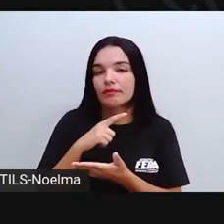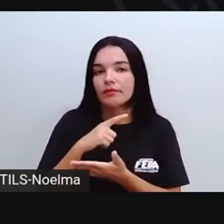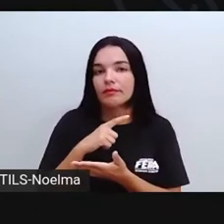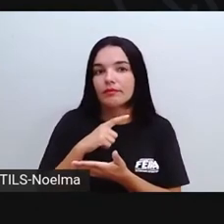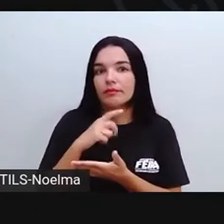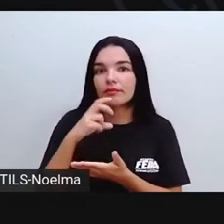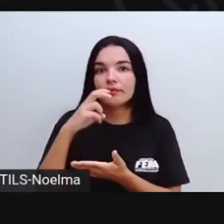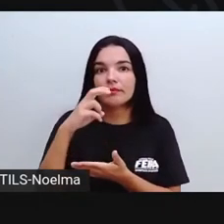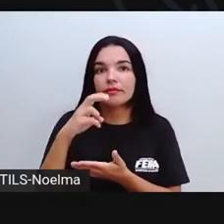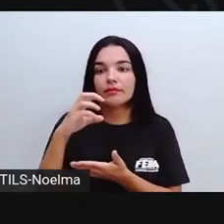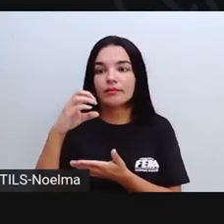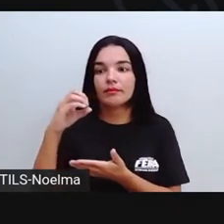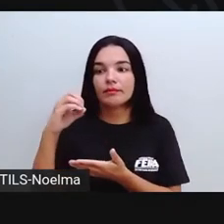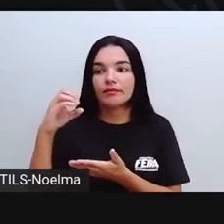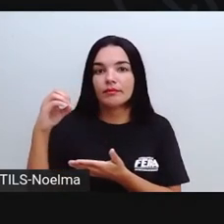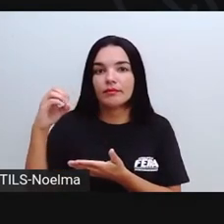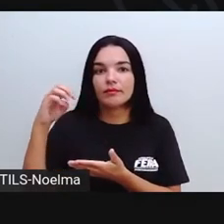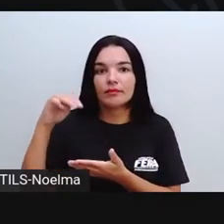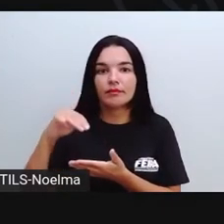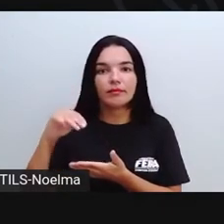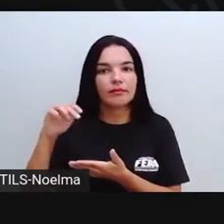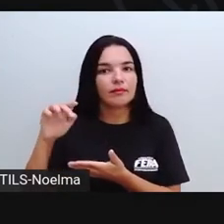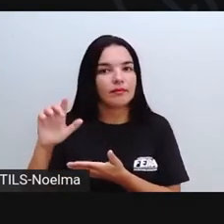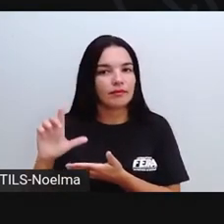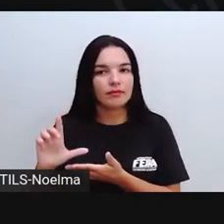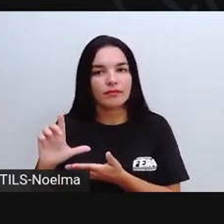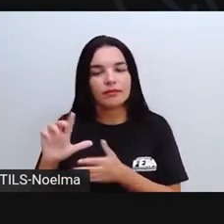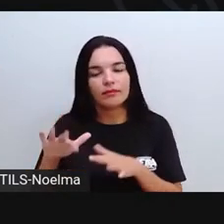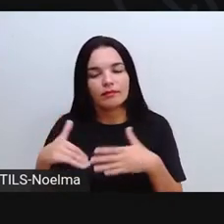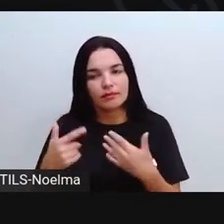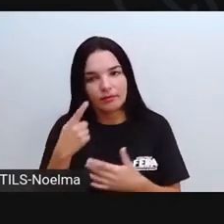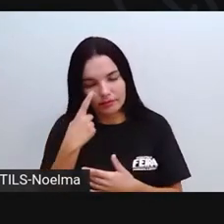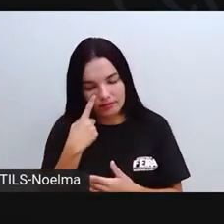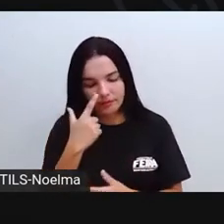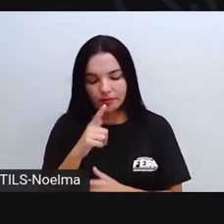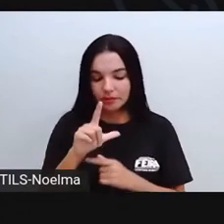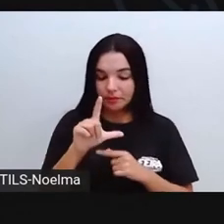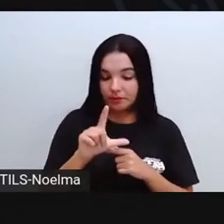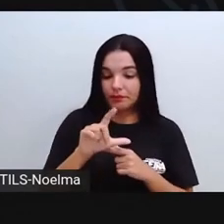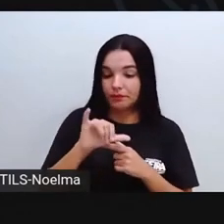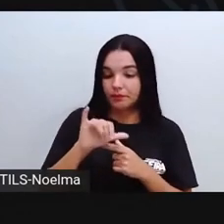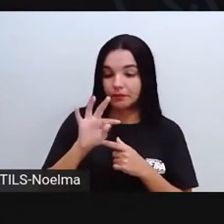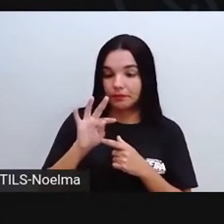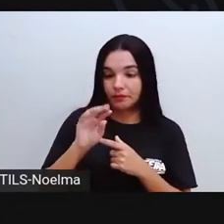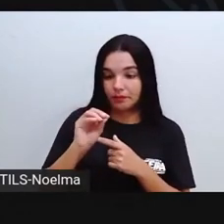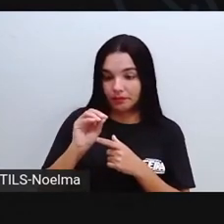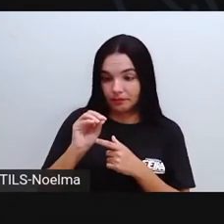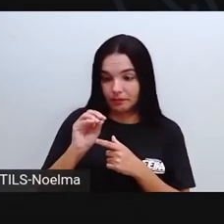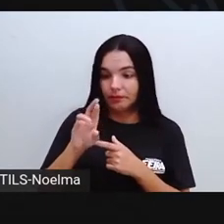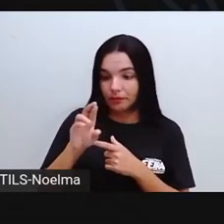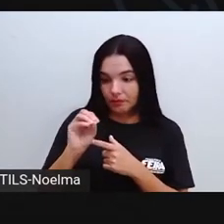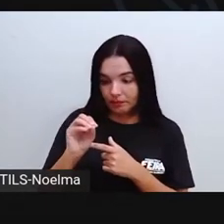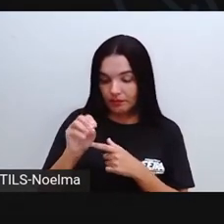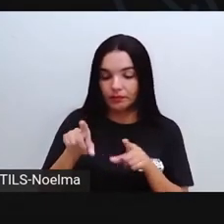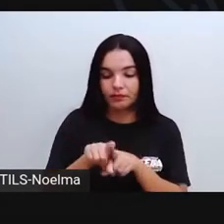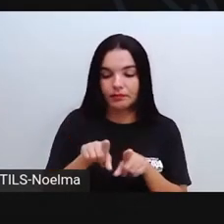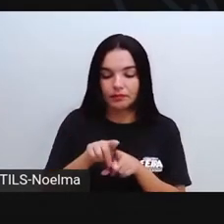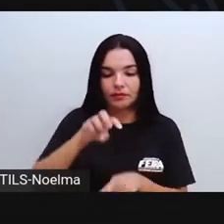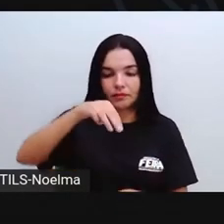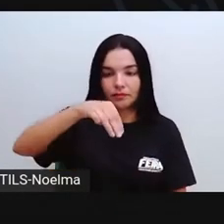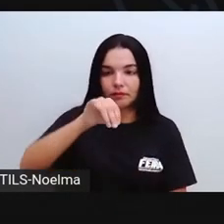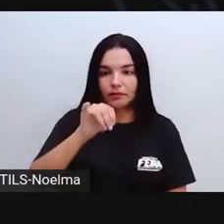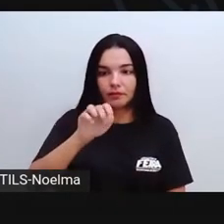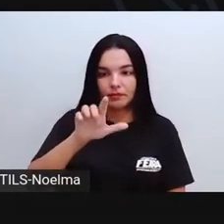Então, o mililitro e o litro são unidades que são de medidas que são utilizadas para a capacidade,